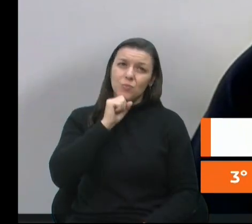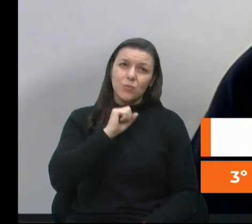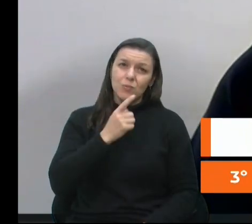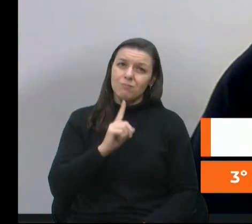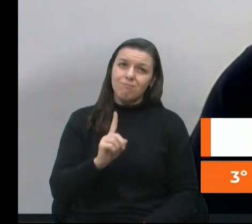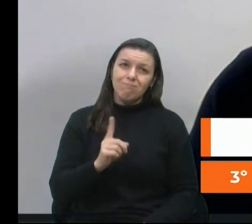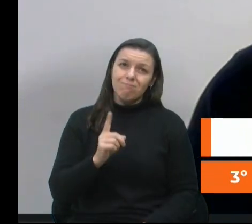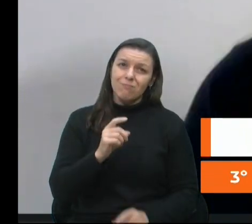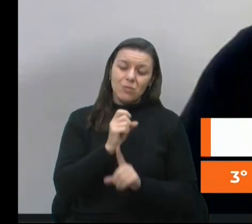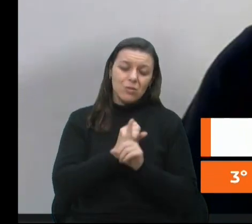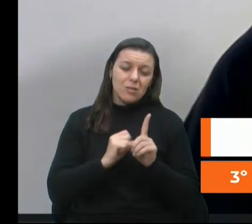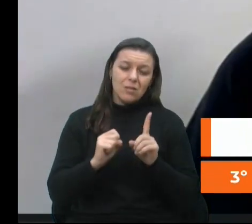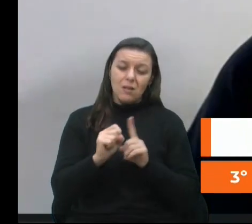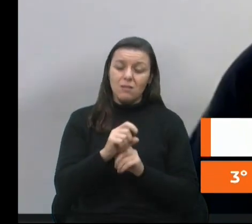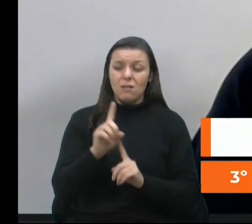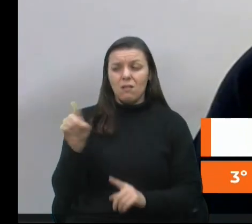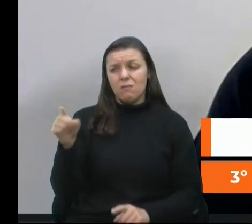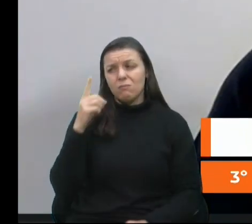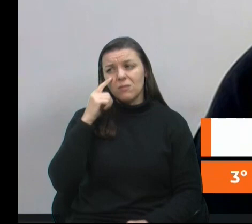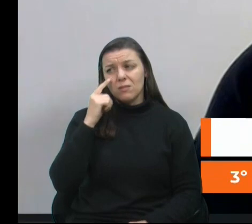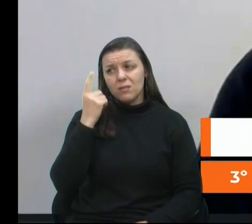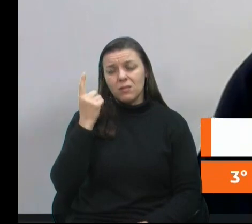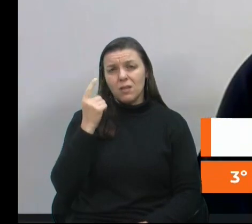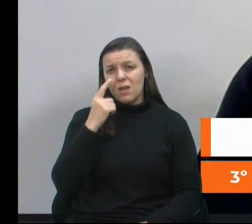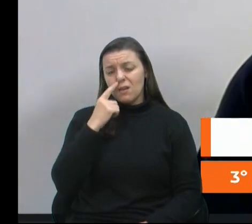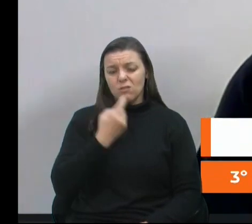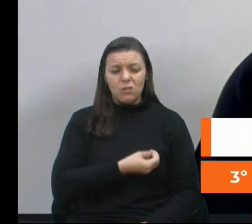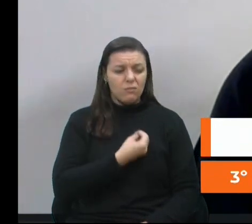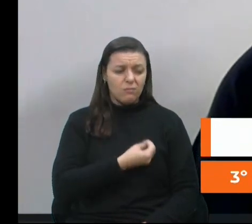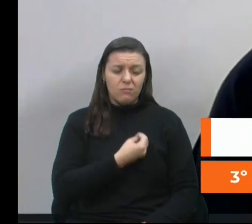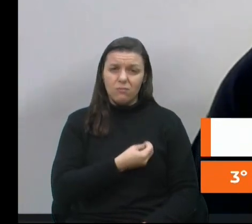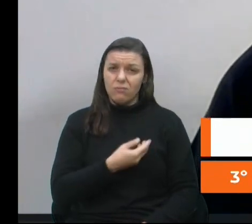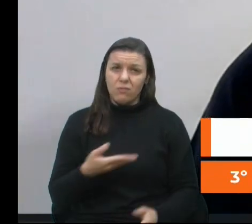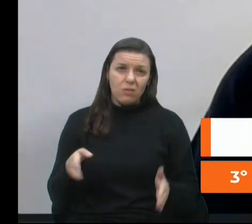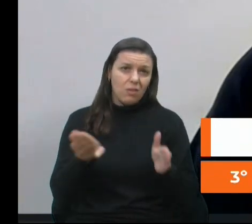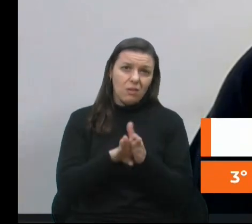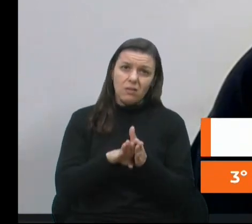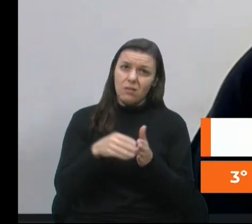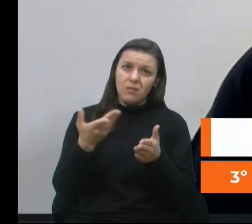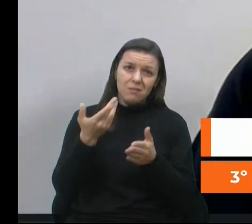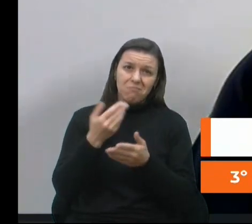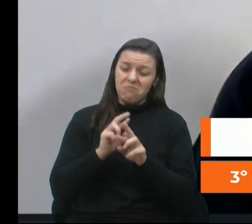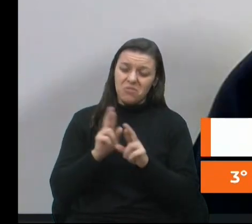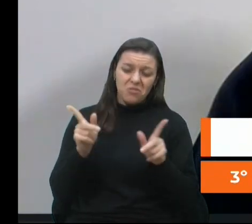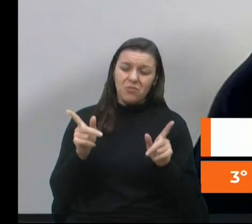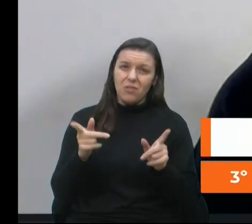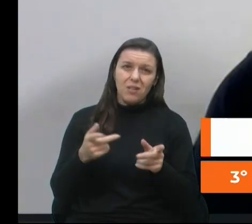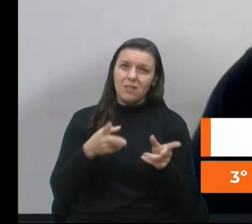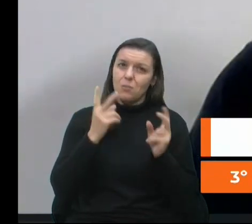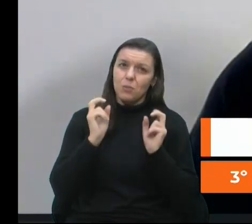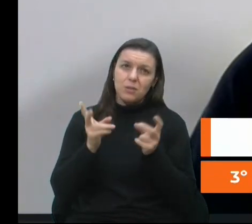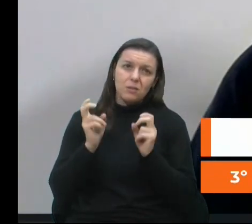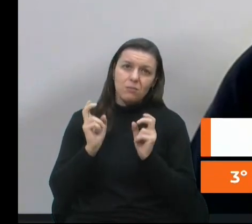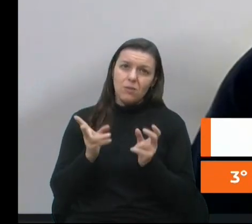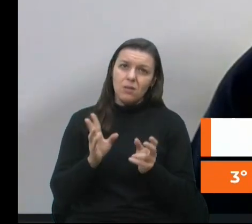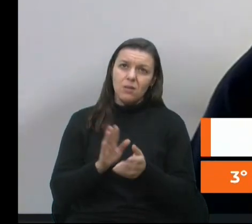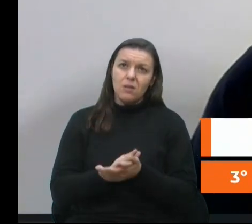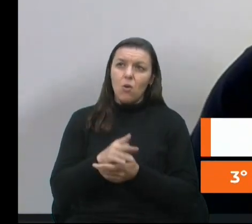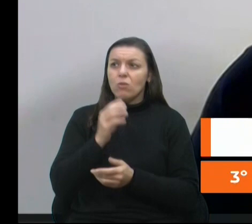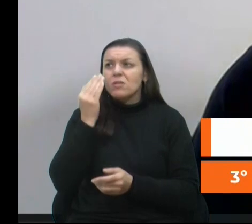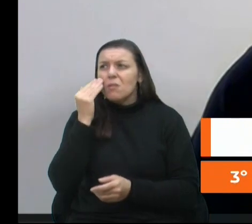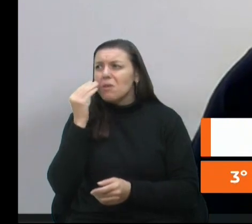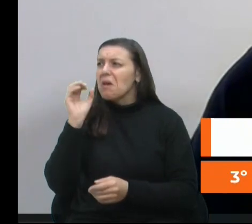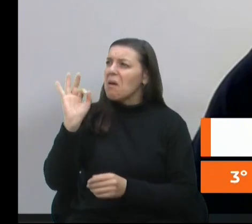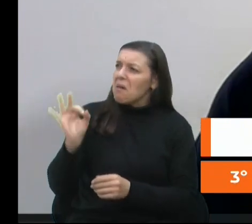da sociedade, inclusive eles já pensam assim: ah, não, você já sobreviveu até aqui? Que diferença vai fazer uma identificação, ou você saber